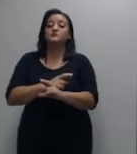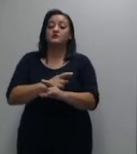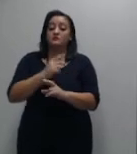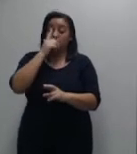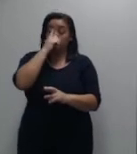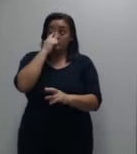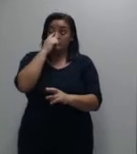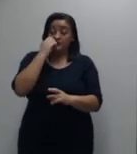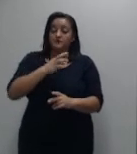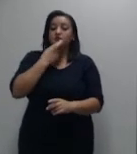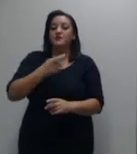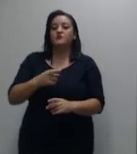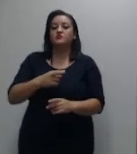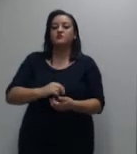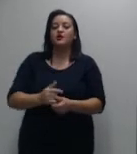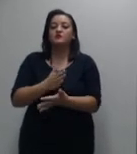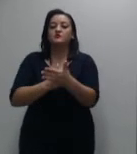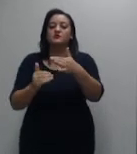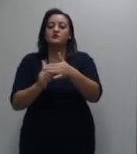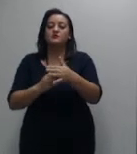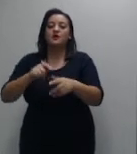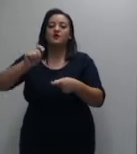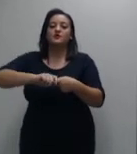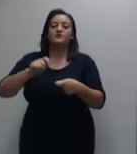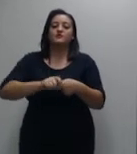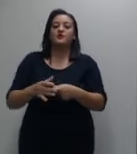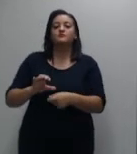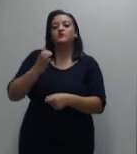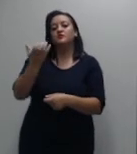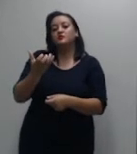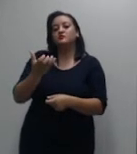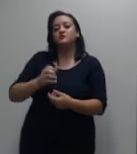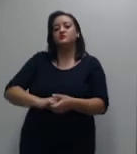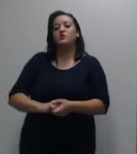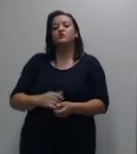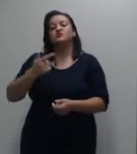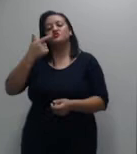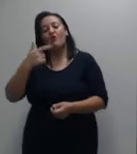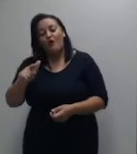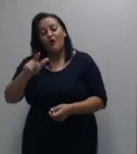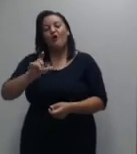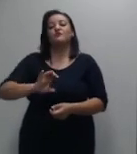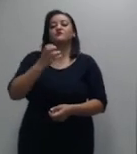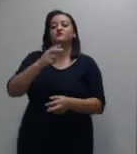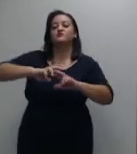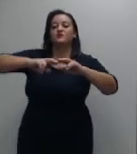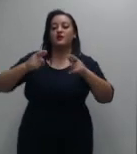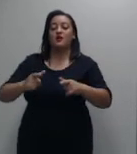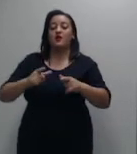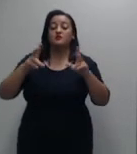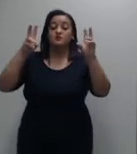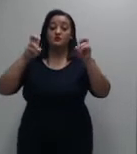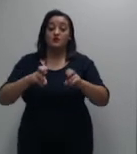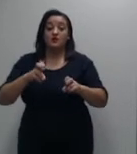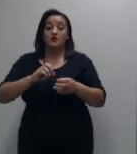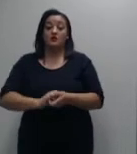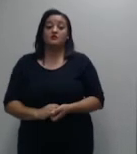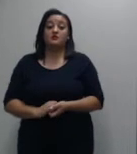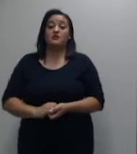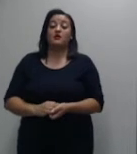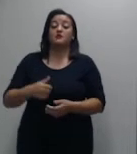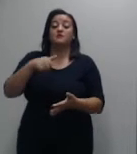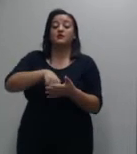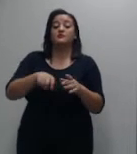recorrente de restrições impostas por decisões interlocutórias hoje anterior e implicações